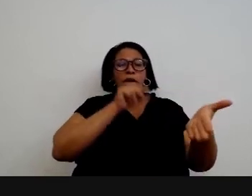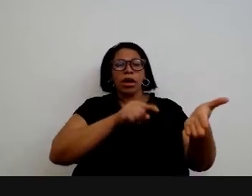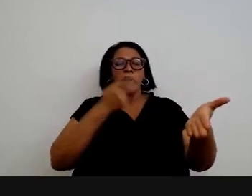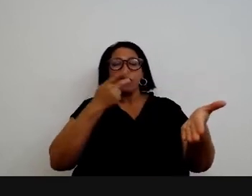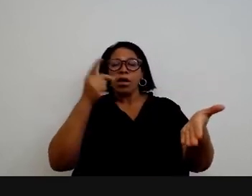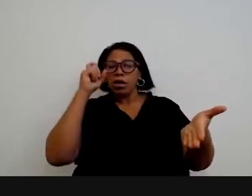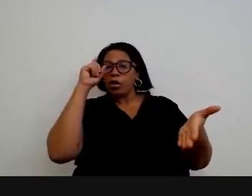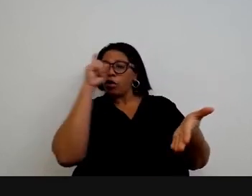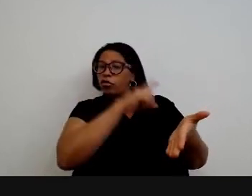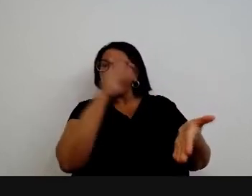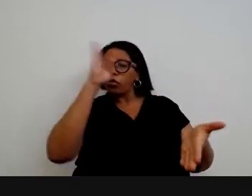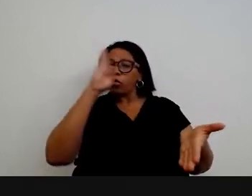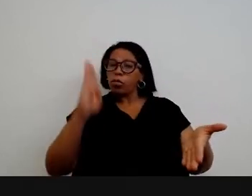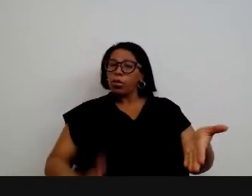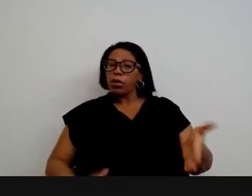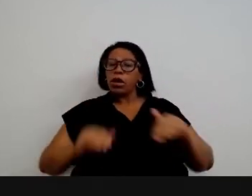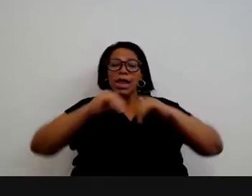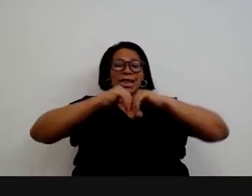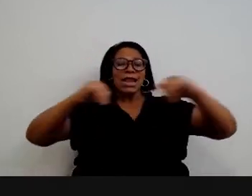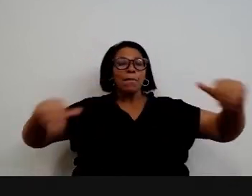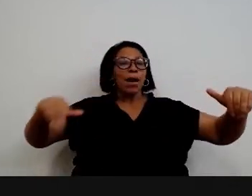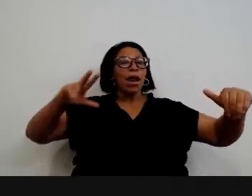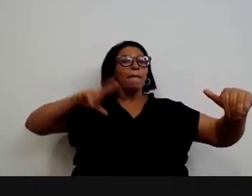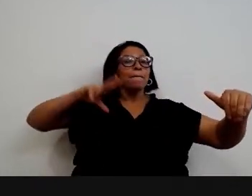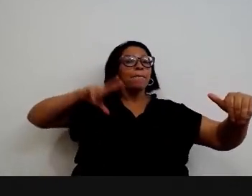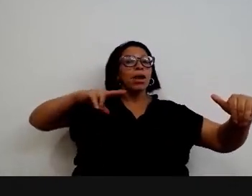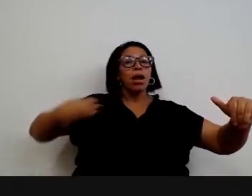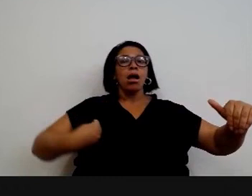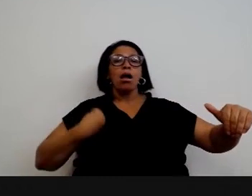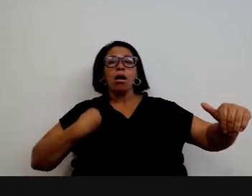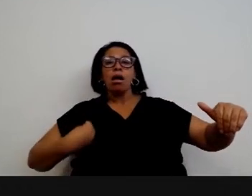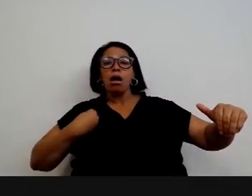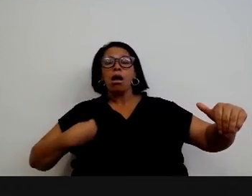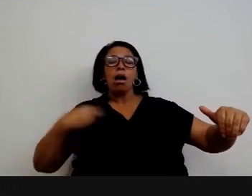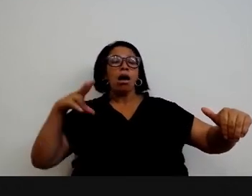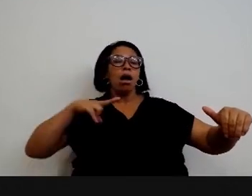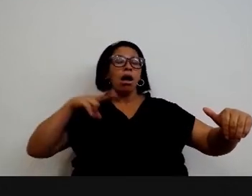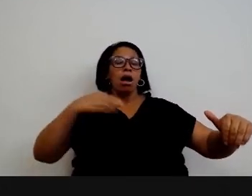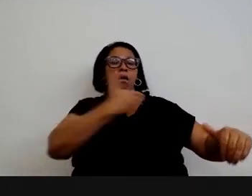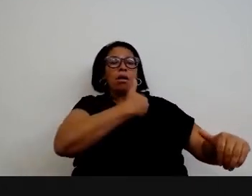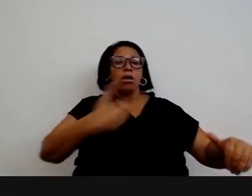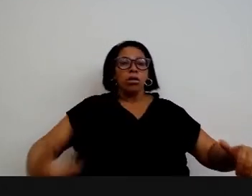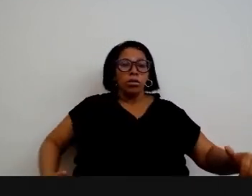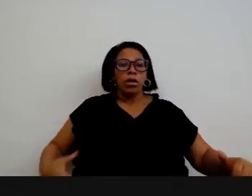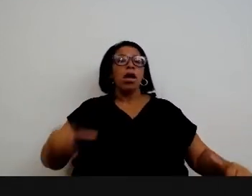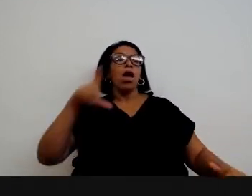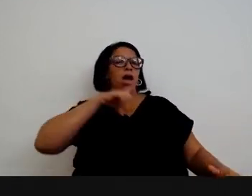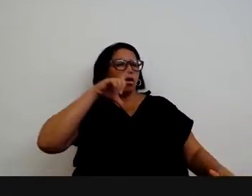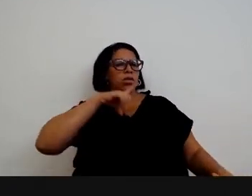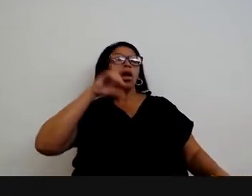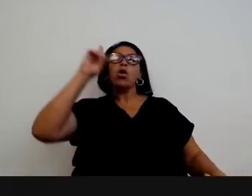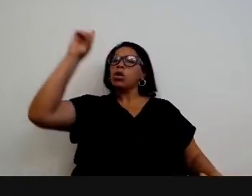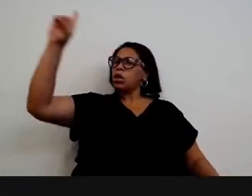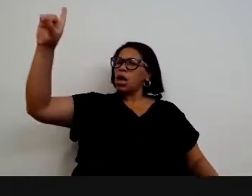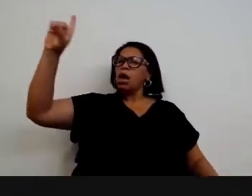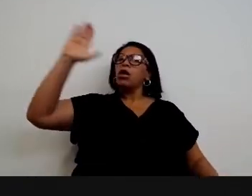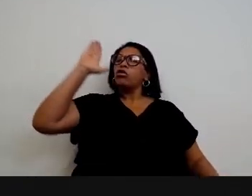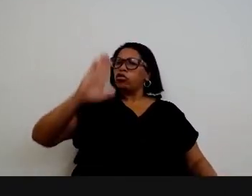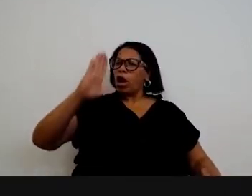absoluta dificuldade do brasileiro separar o que é público do que é privado. Eu tenho Deus no meu coração. Eu trabalho numa emissora católica há 12 anos.